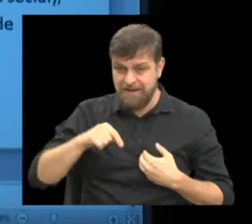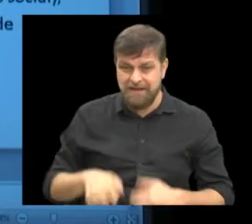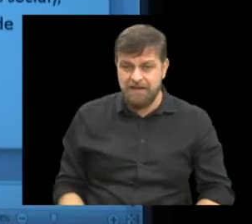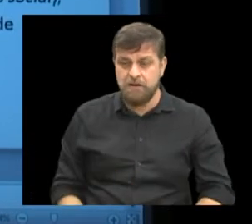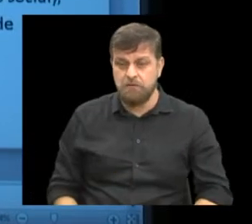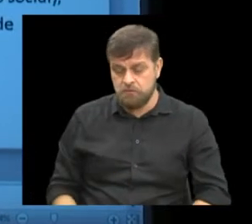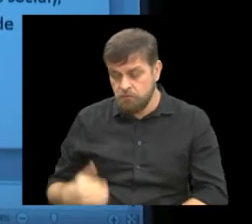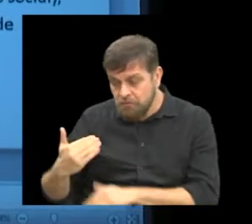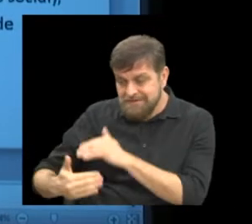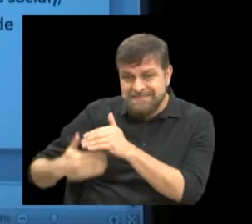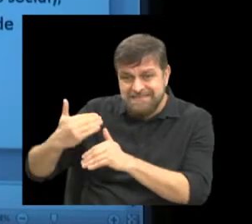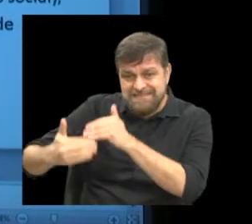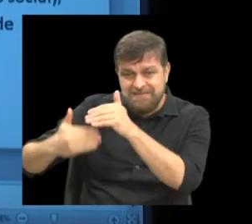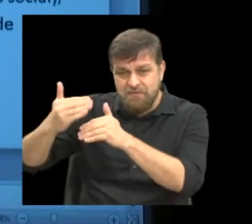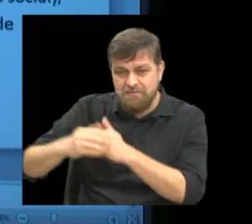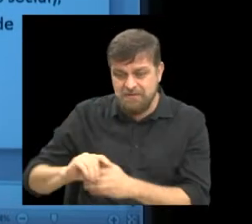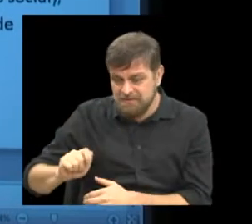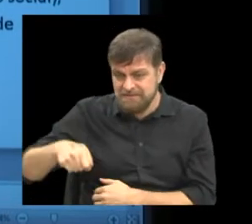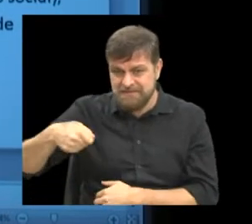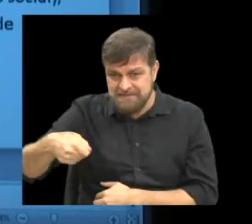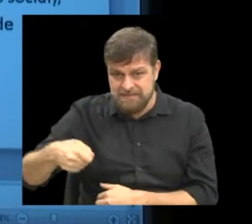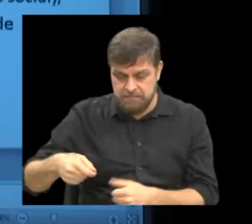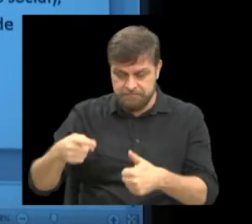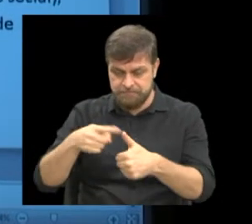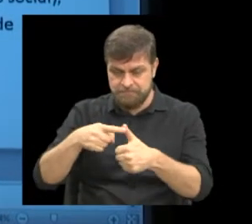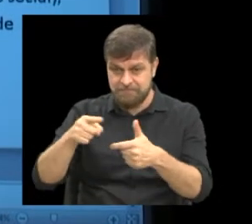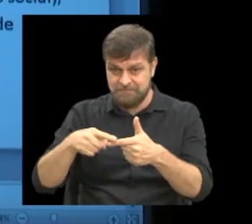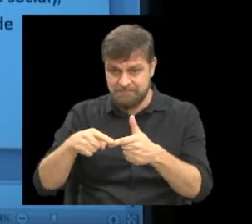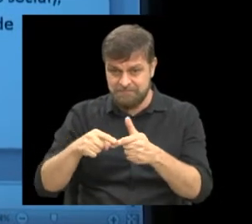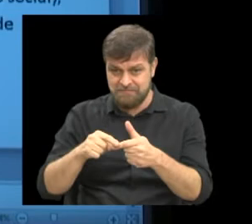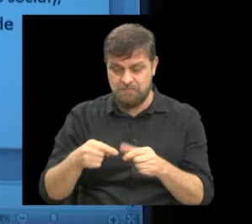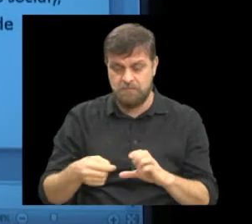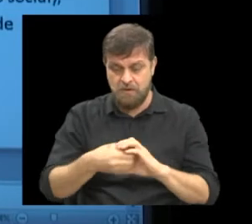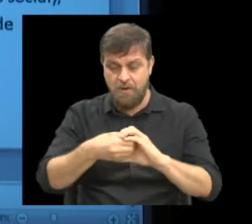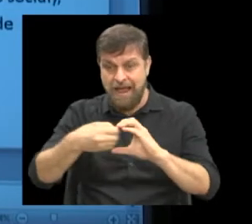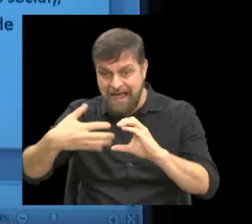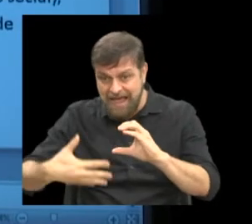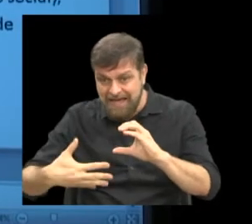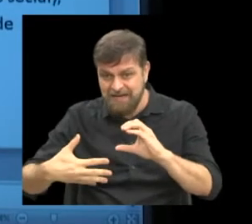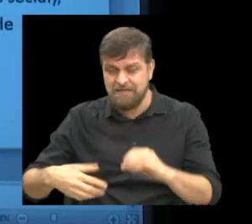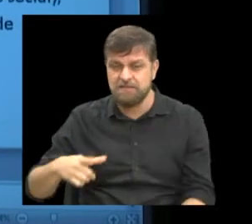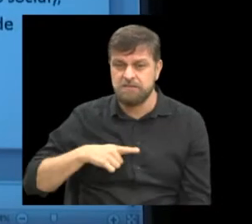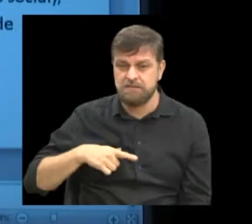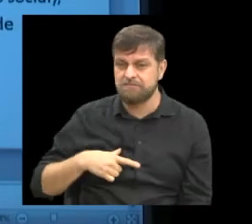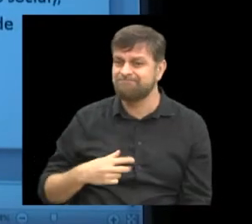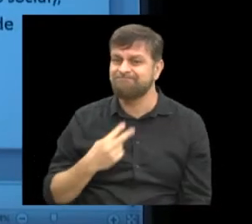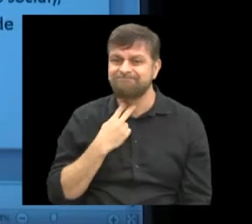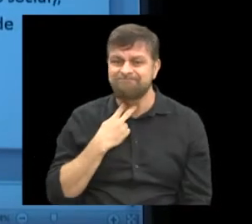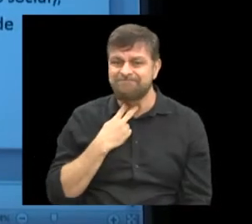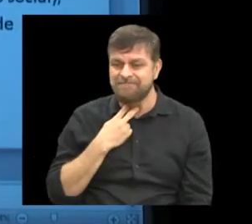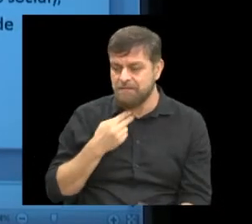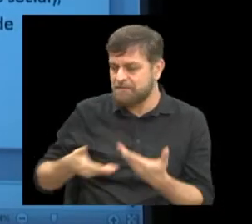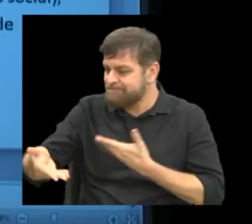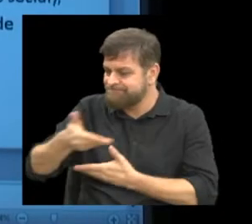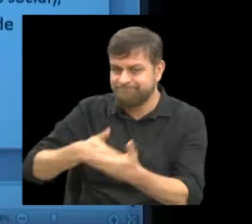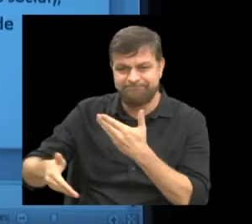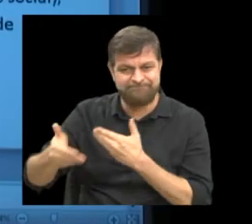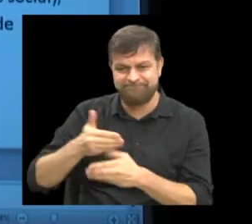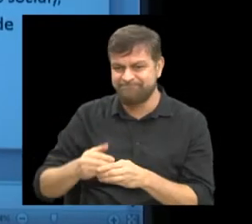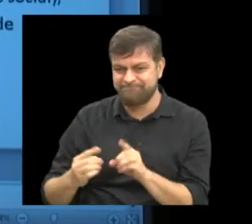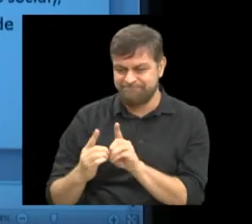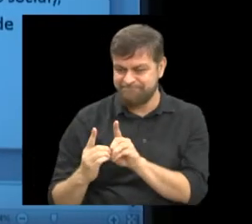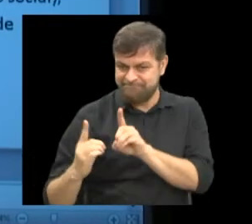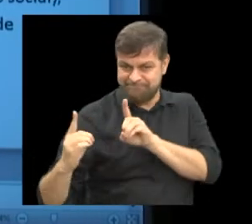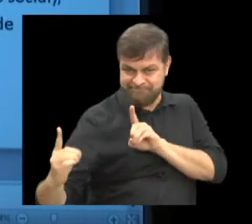do desenvolvimento, marcado por duas características fundamentais: a inabilidade para interagir socialmente